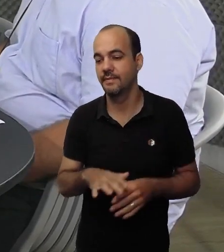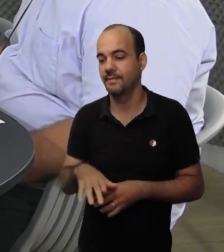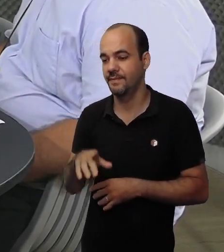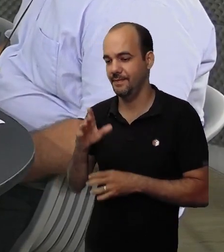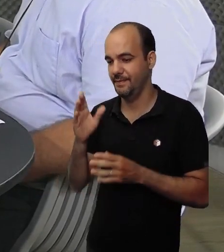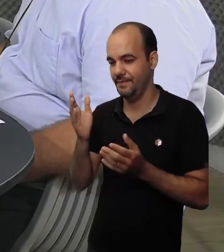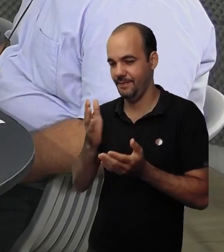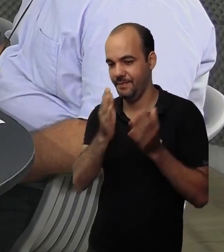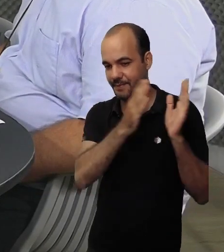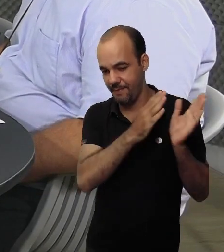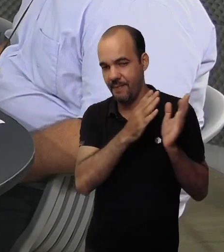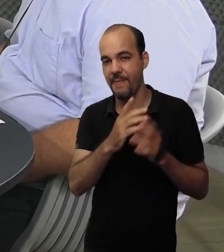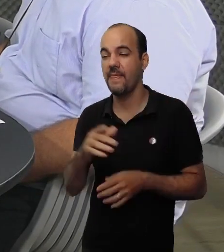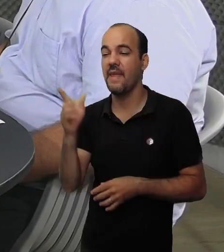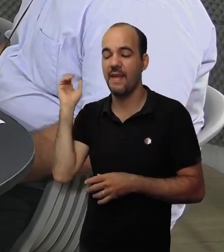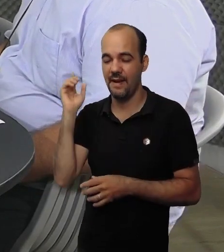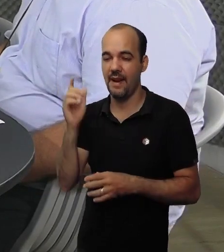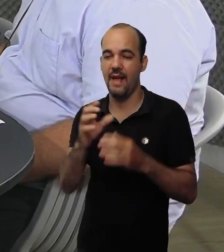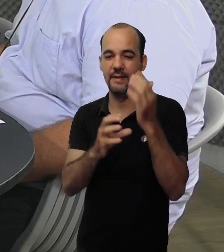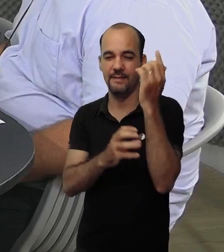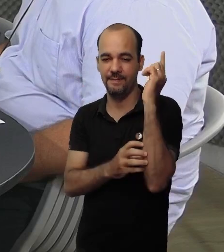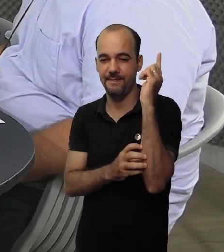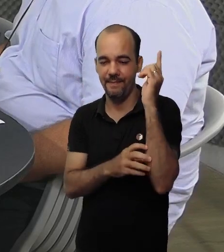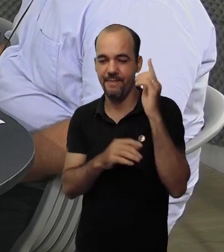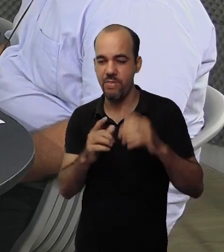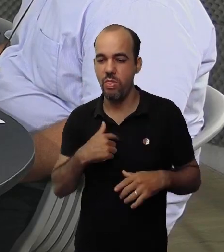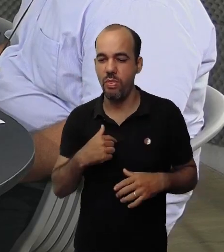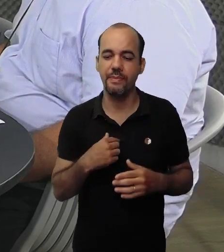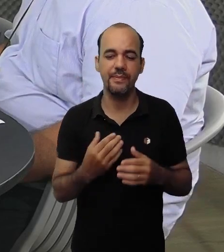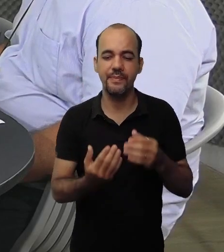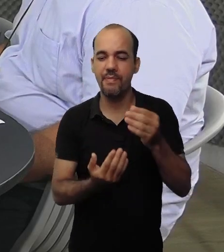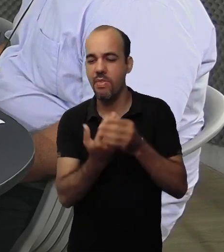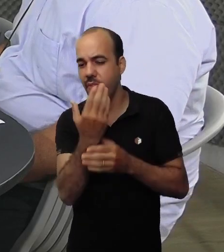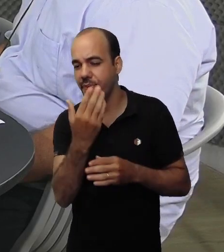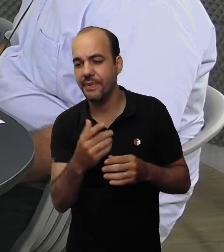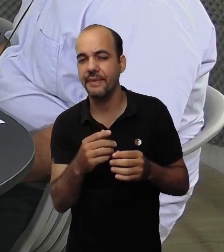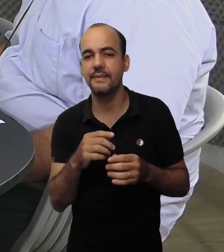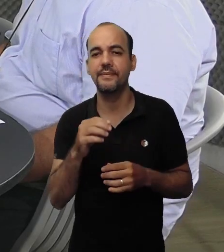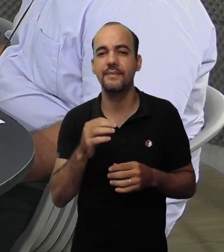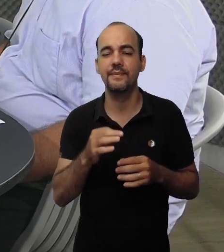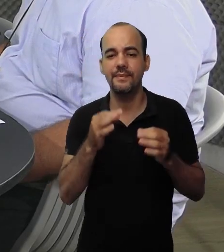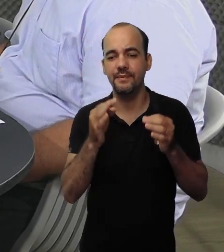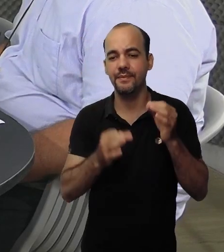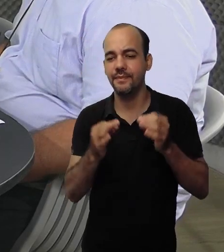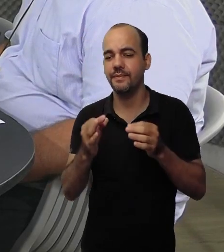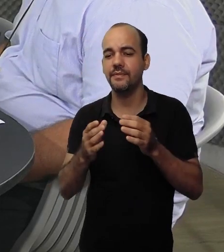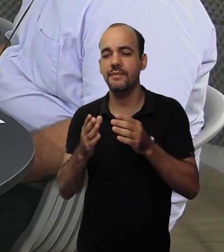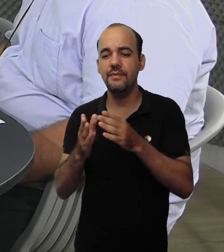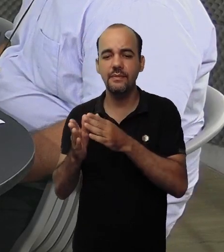para poder participar do processo de seleção, e aí eu tinha que justificar o período de